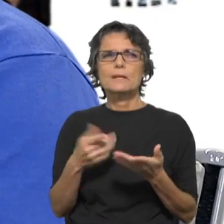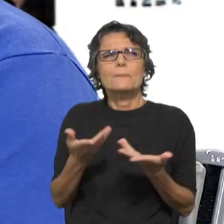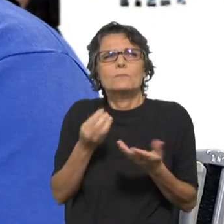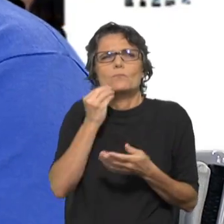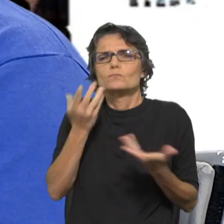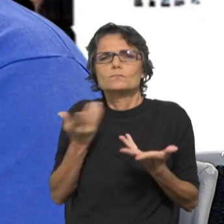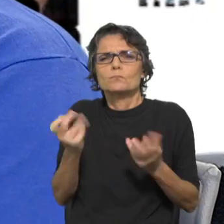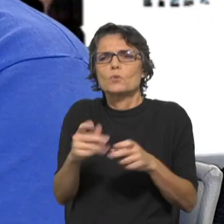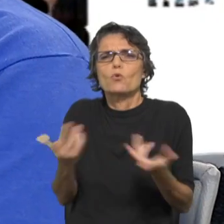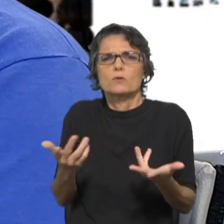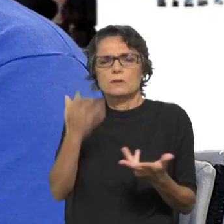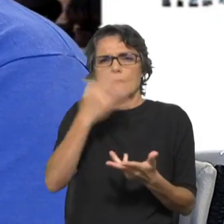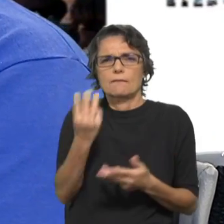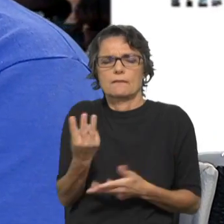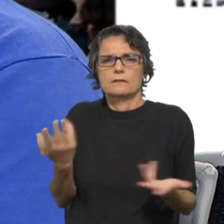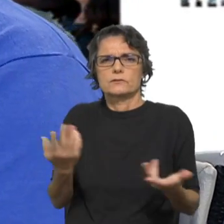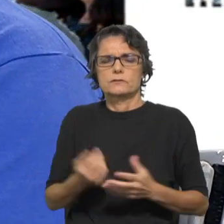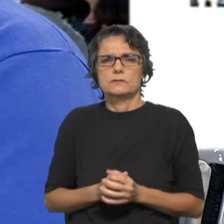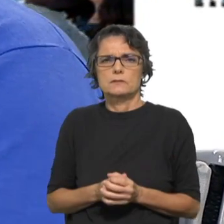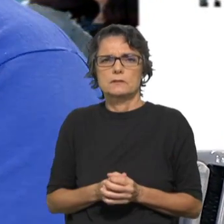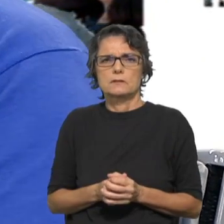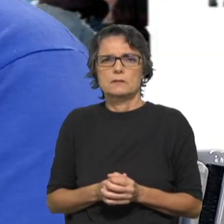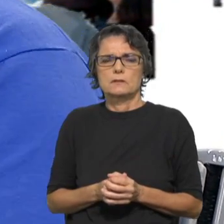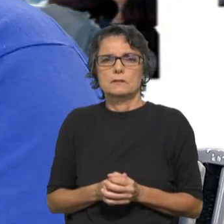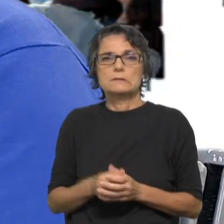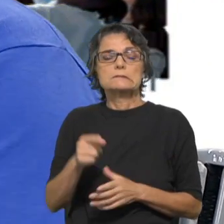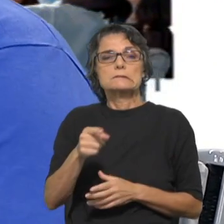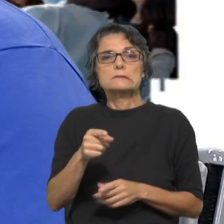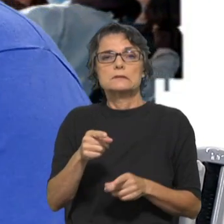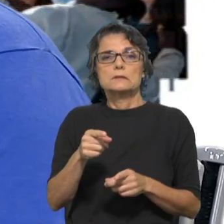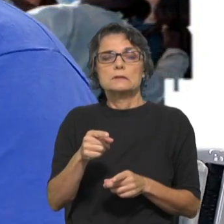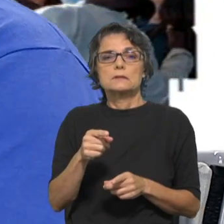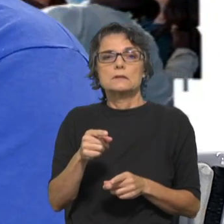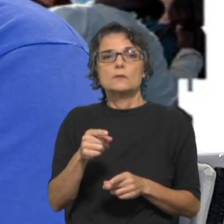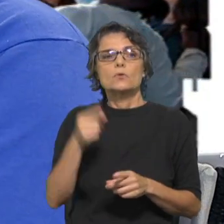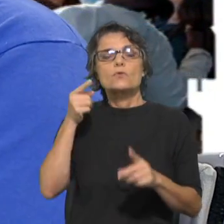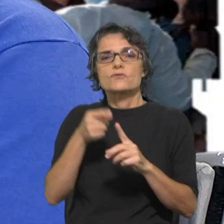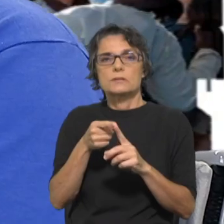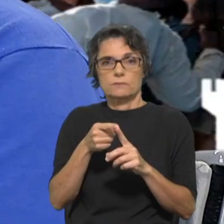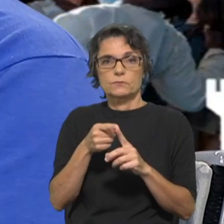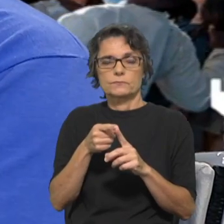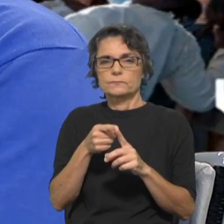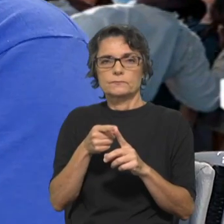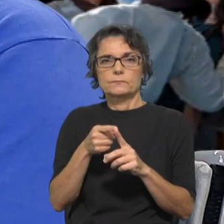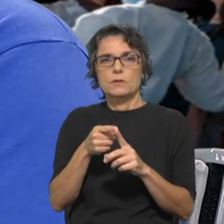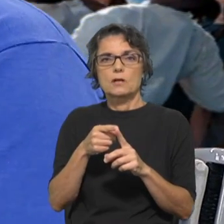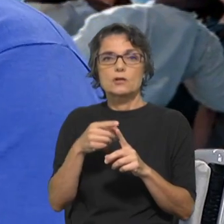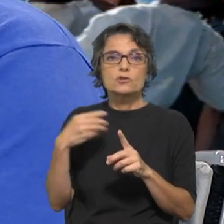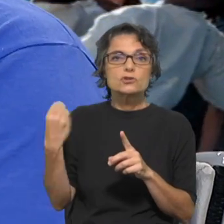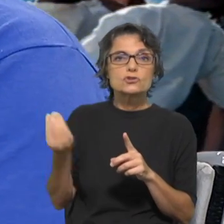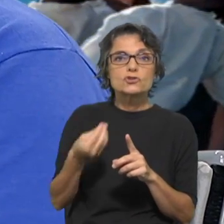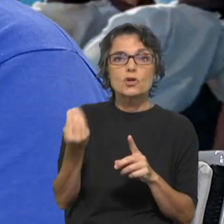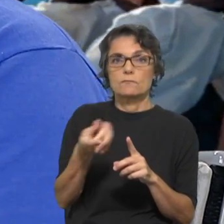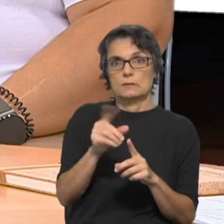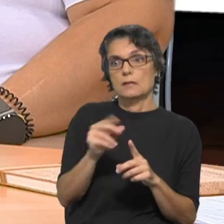ou o que é que acontece nesses 3 dias? O convívio tem como objetivo ou como fins levar os jovens e os